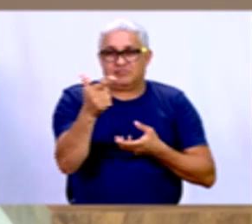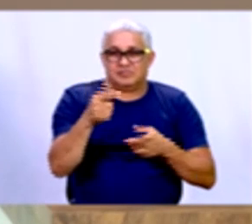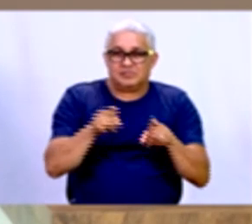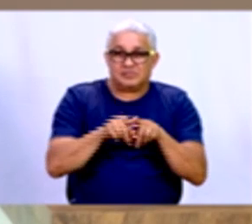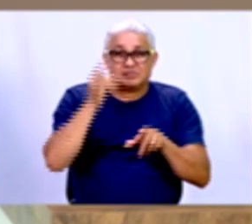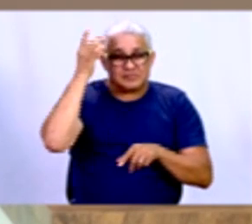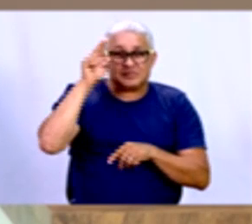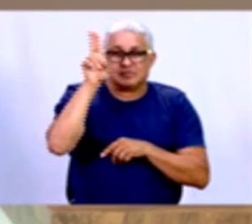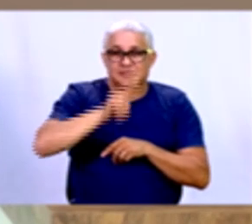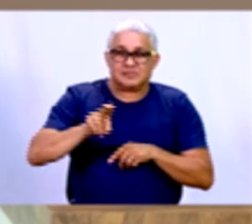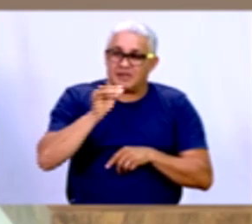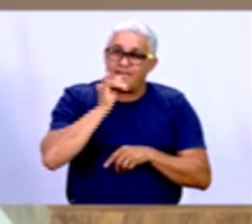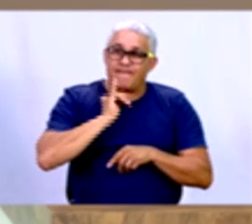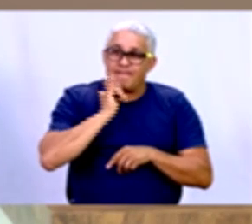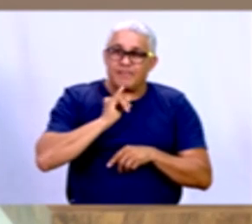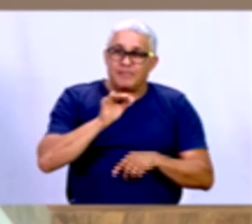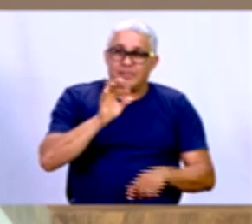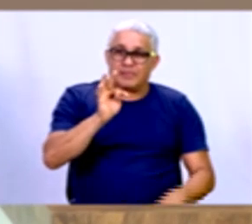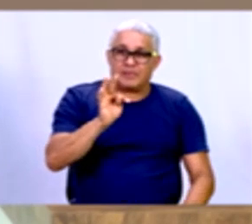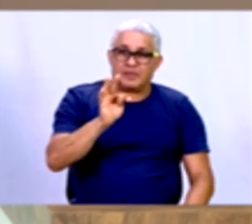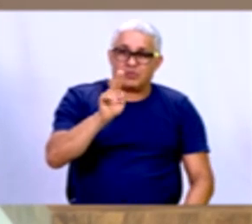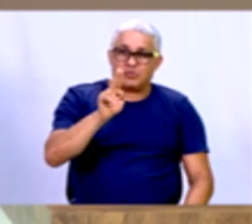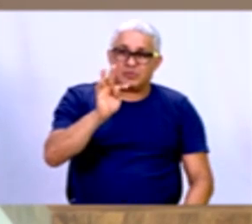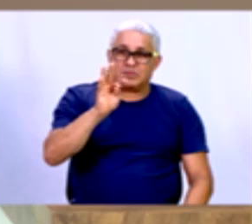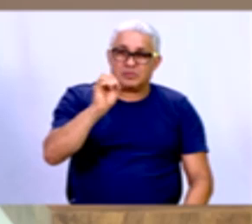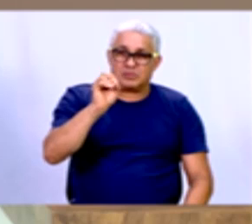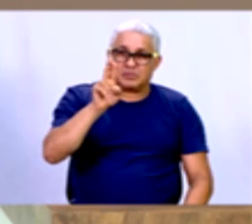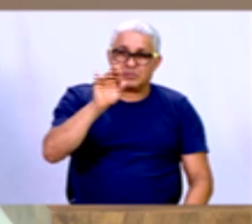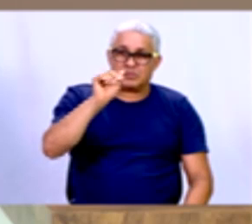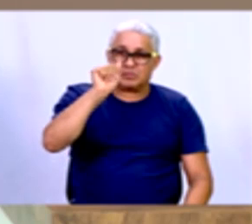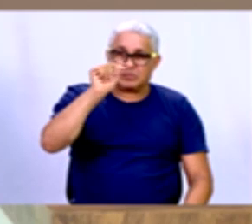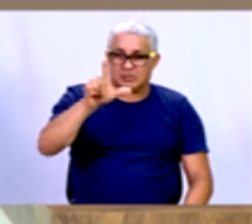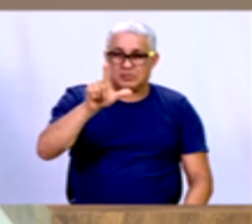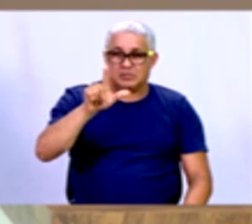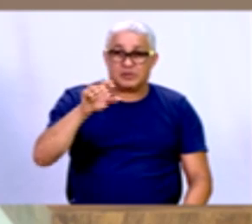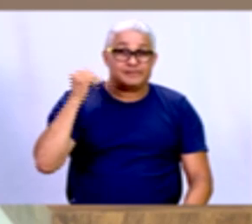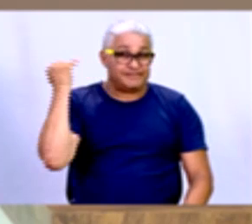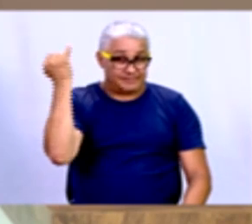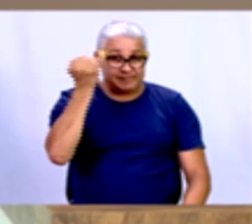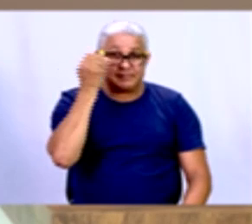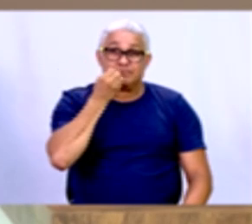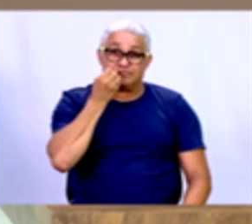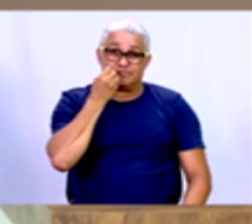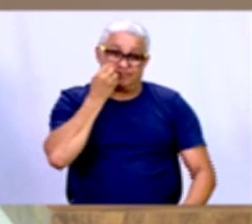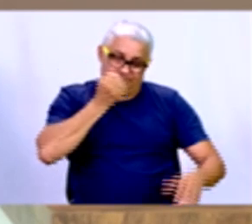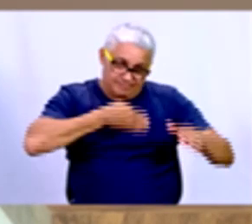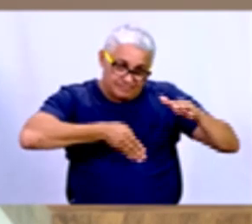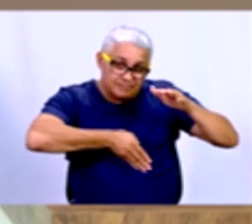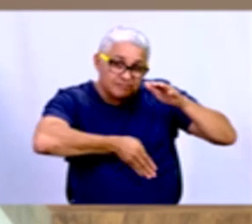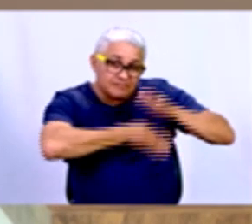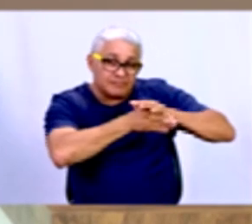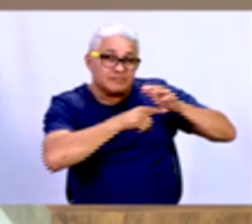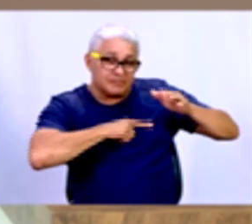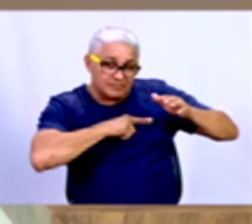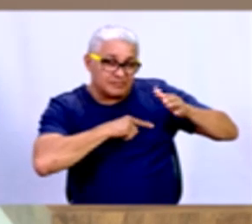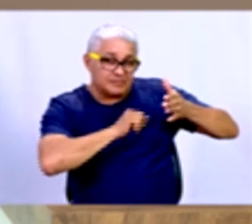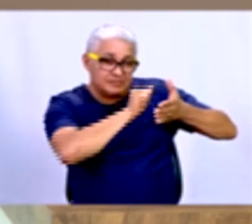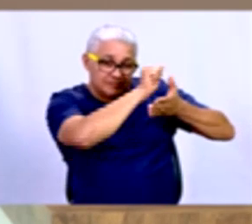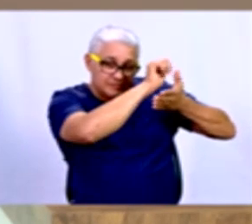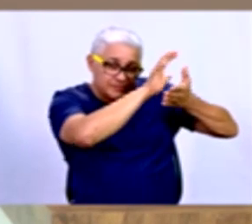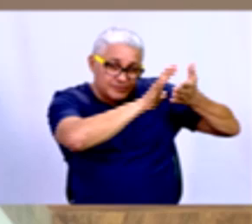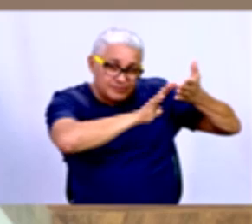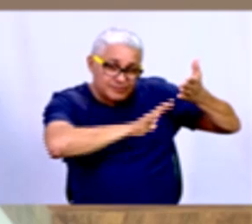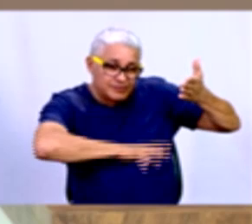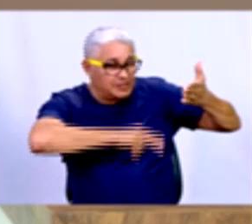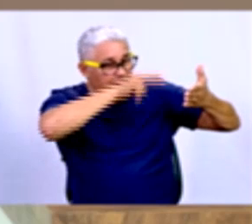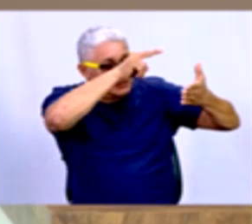manusear. Aquele exemplo do tutorial que você citou é muito importante, é muito bom você entrar num aplicativo que ele já tem um tutorial, que já te leva a